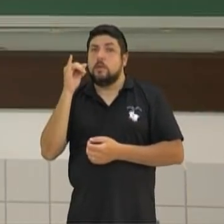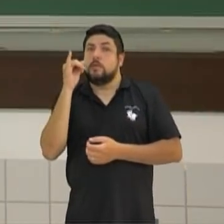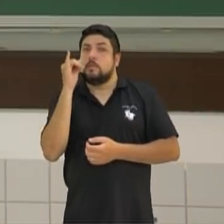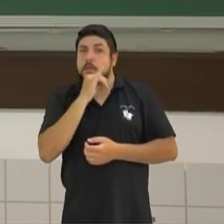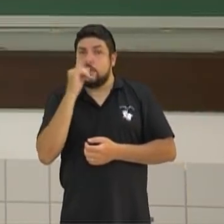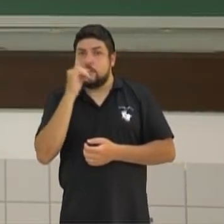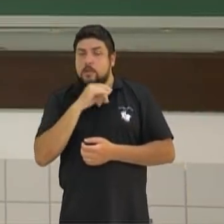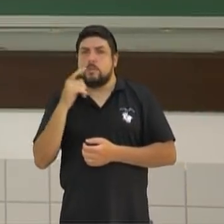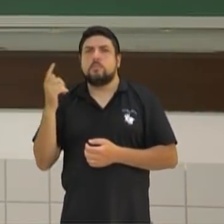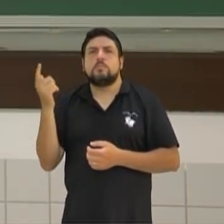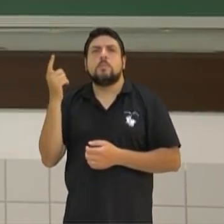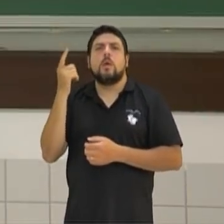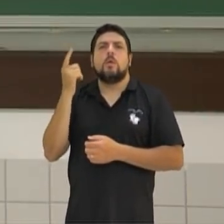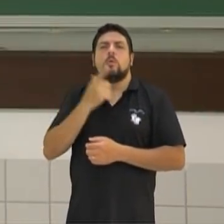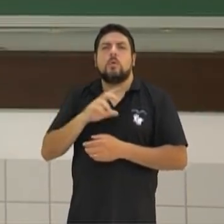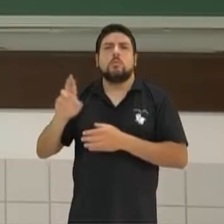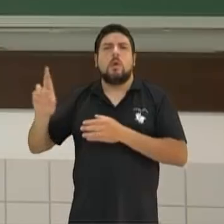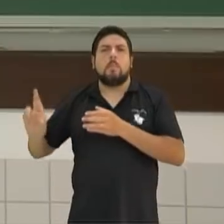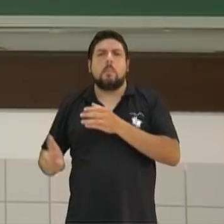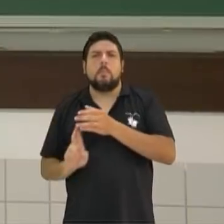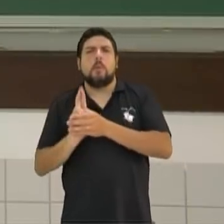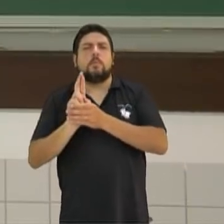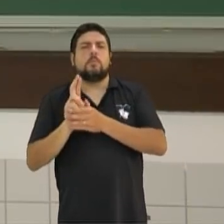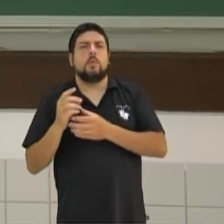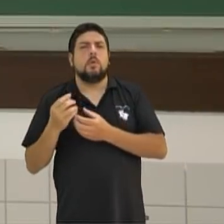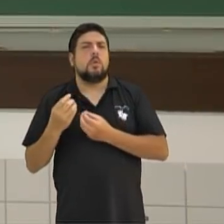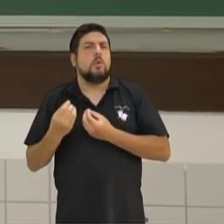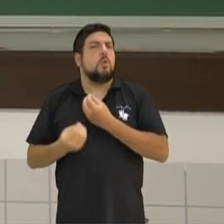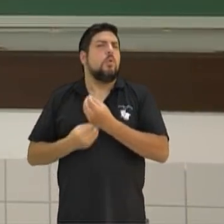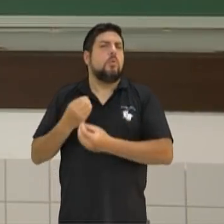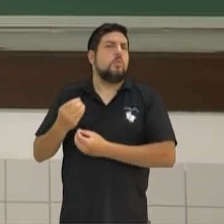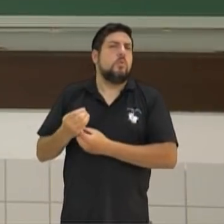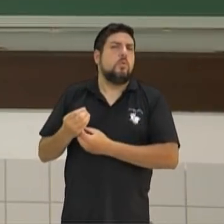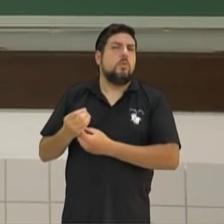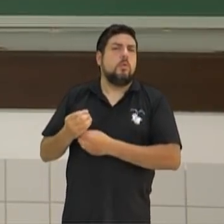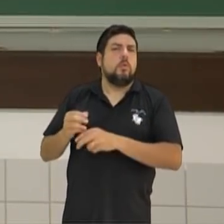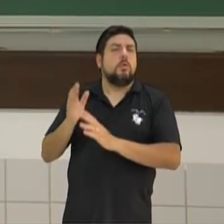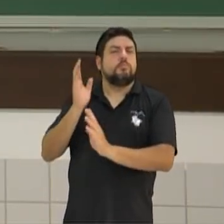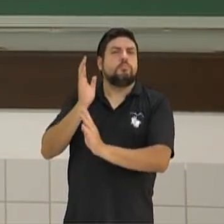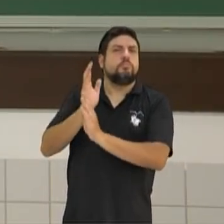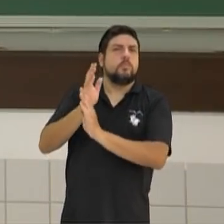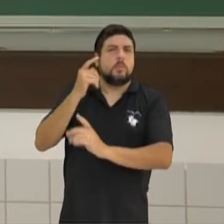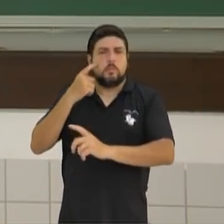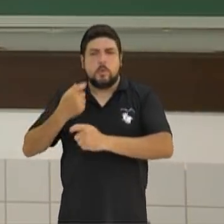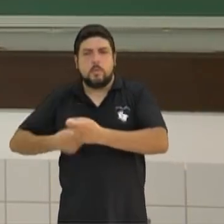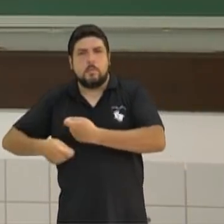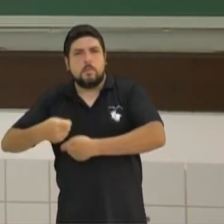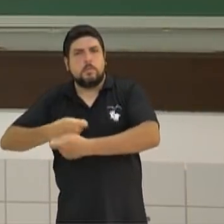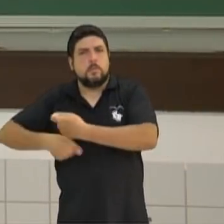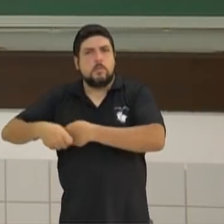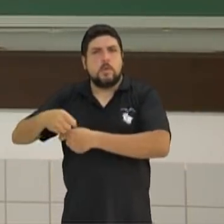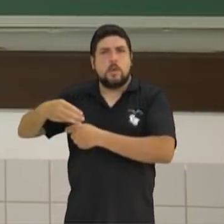renascimento italiano pelo comércio, pelo mar Mediterrâneo, por esse mar.